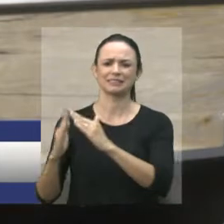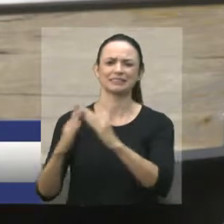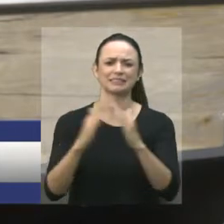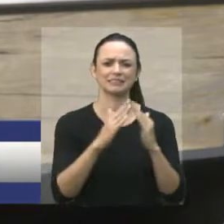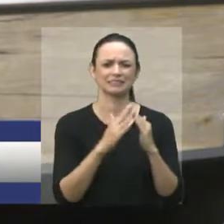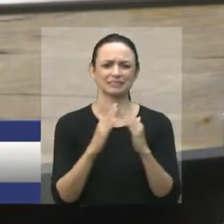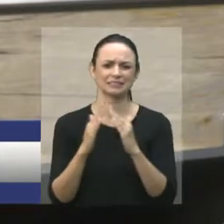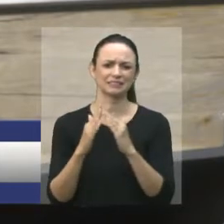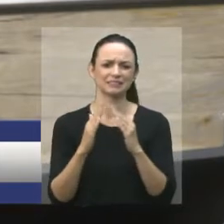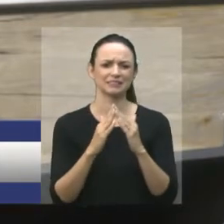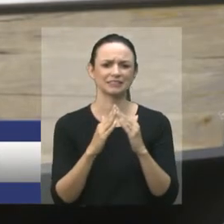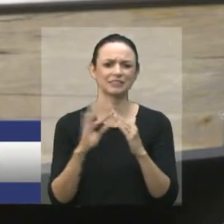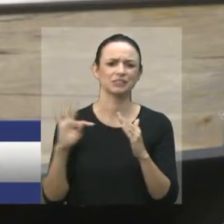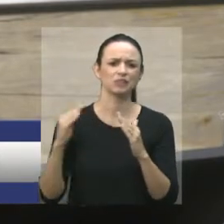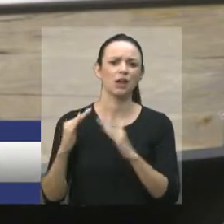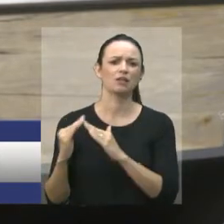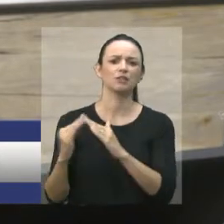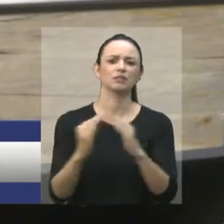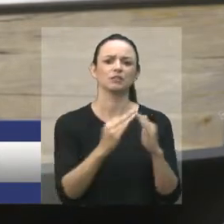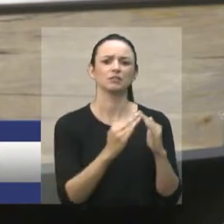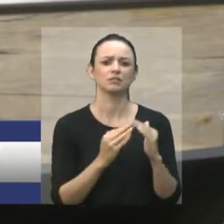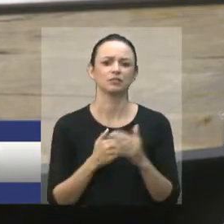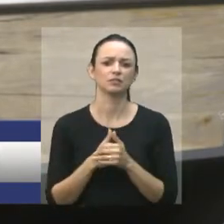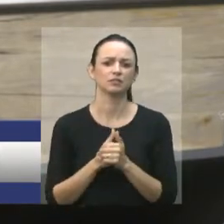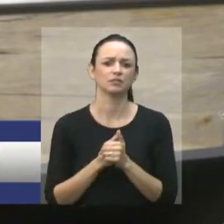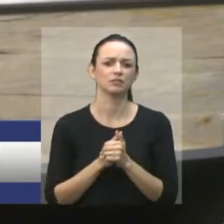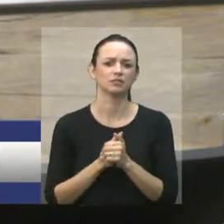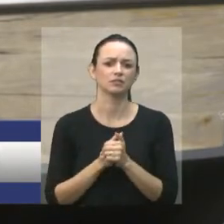casas tem em todos os residenciais lá.